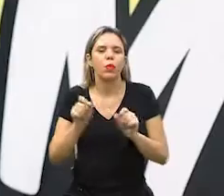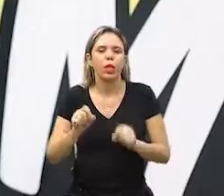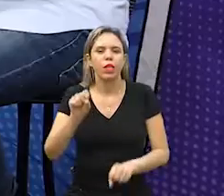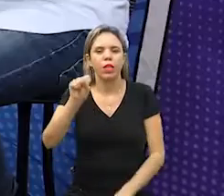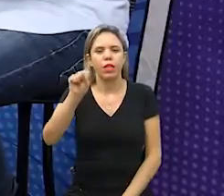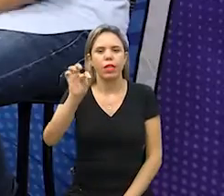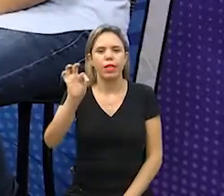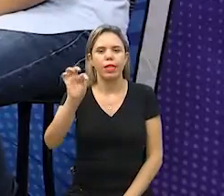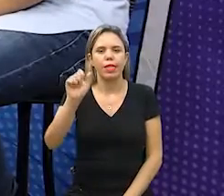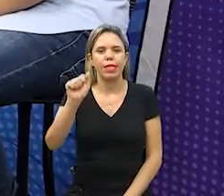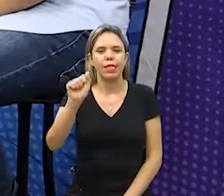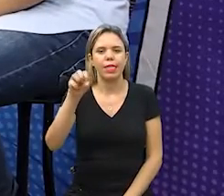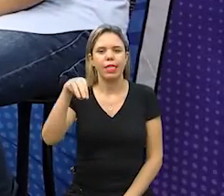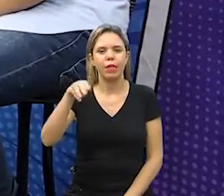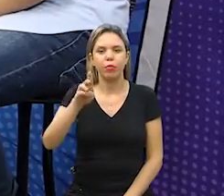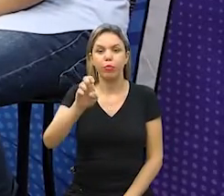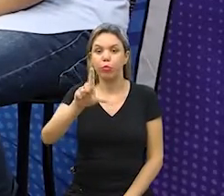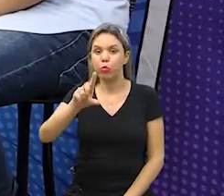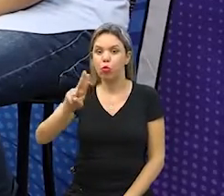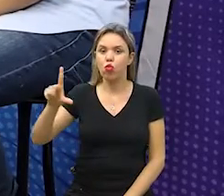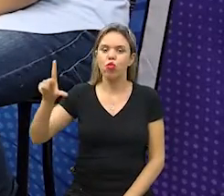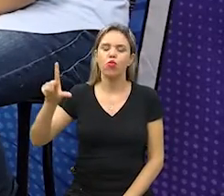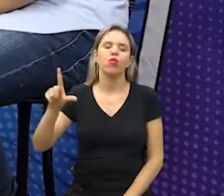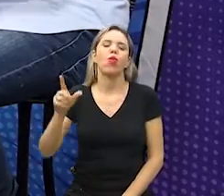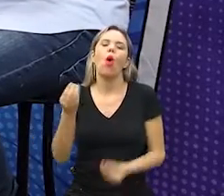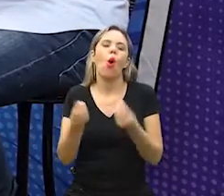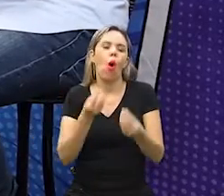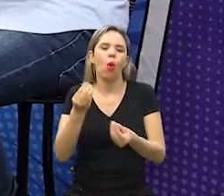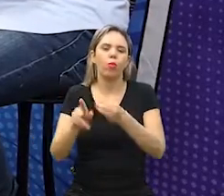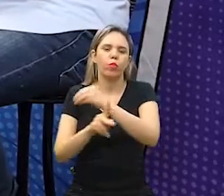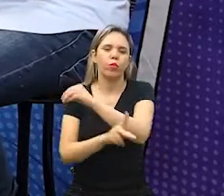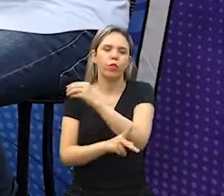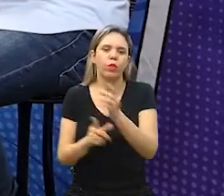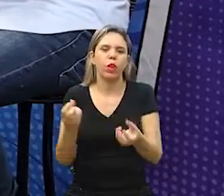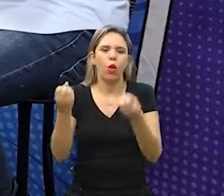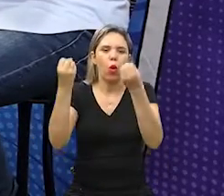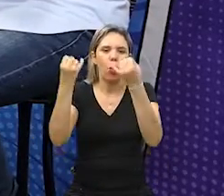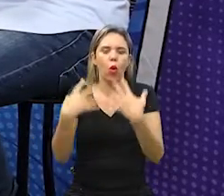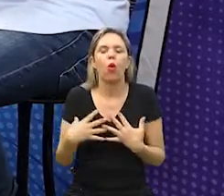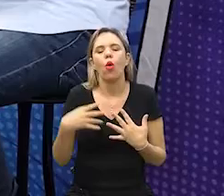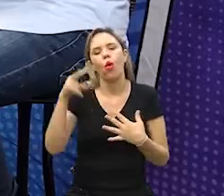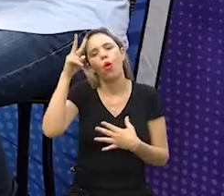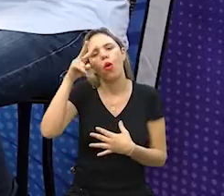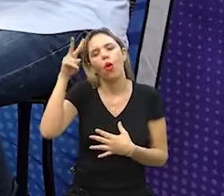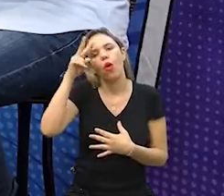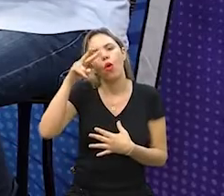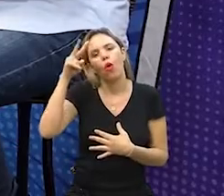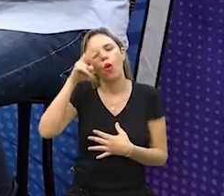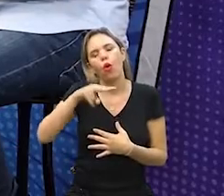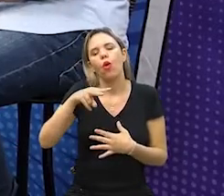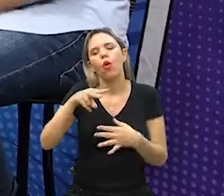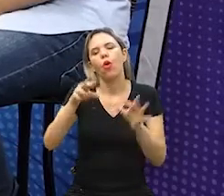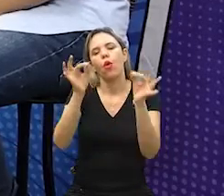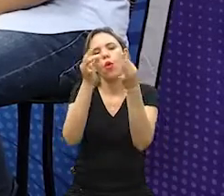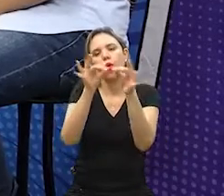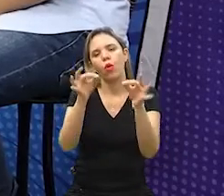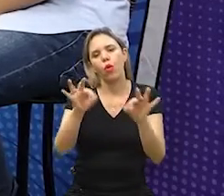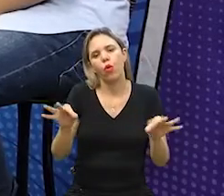É isso? Isso. Conta pra gente então um pouquinho da história, a